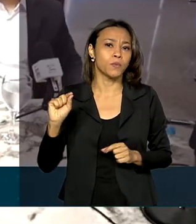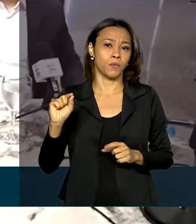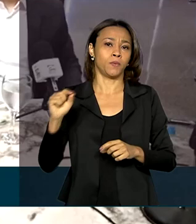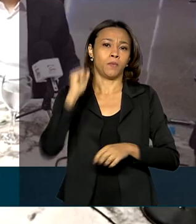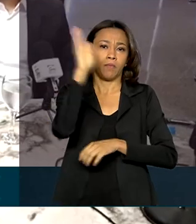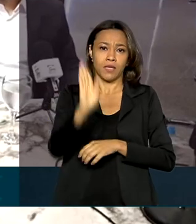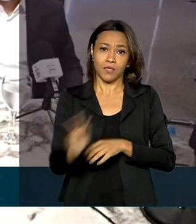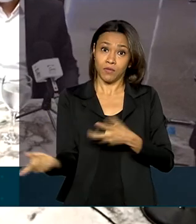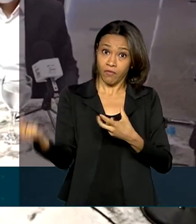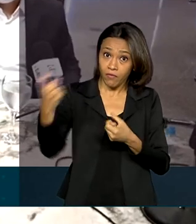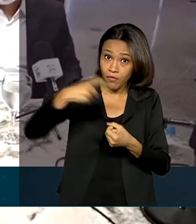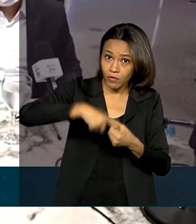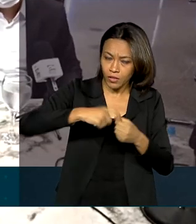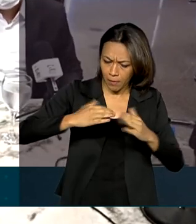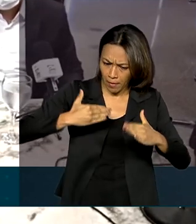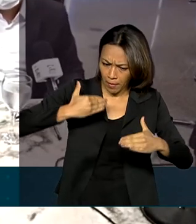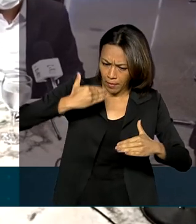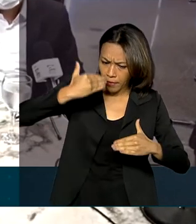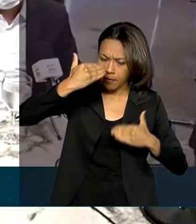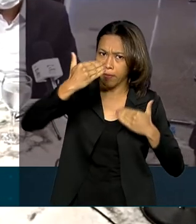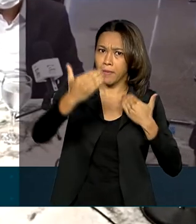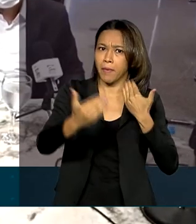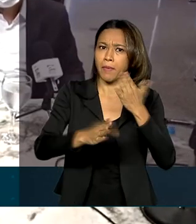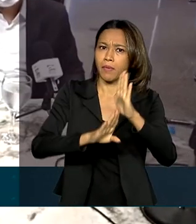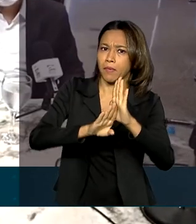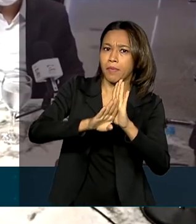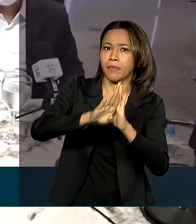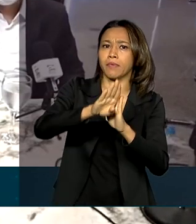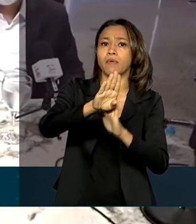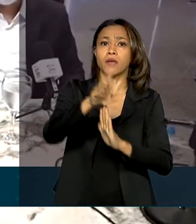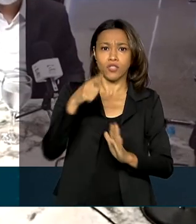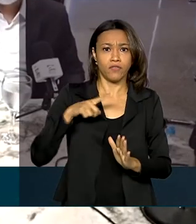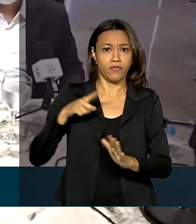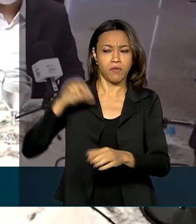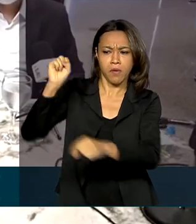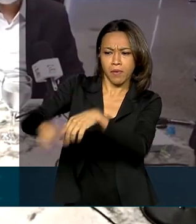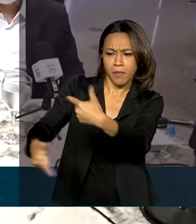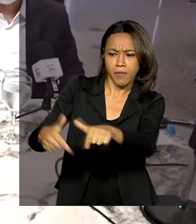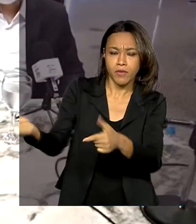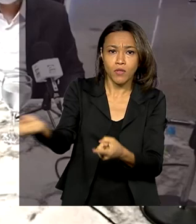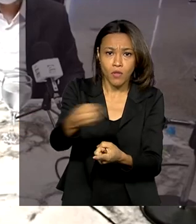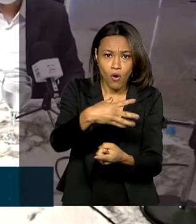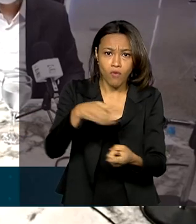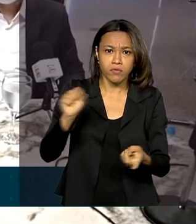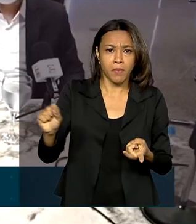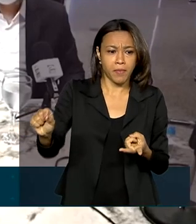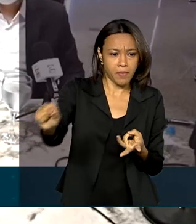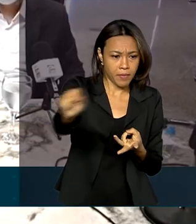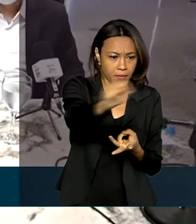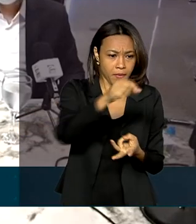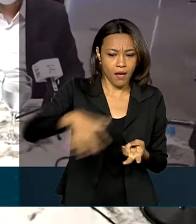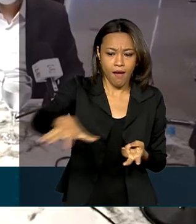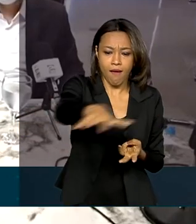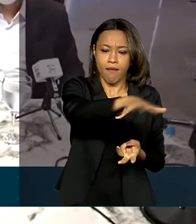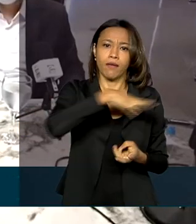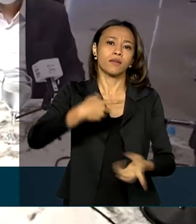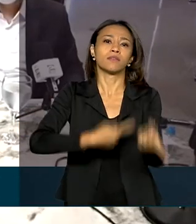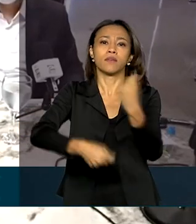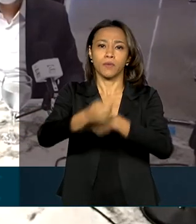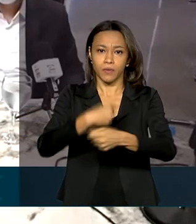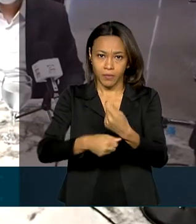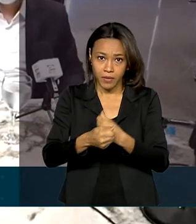voltando em ver. Nós tivemos um aumento de geração de empregos, criação de novos empregos em todos os setores da economia.